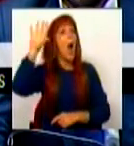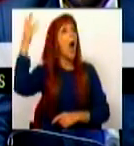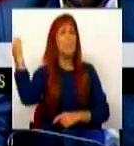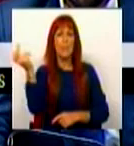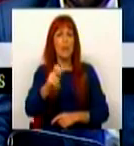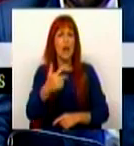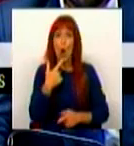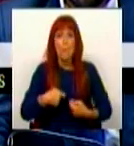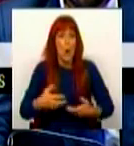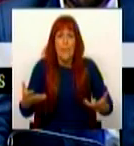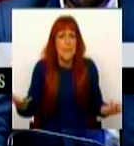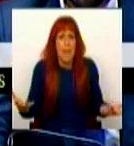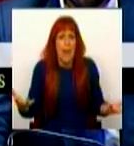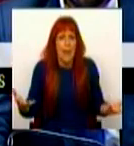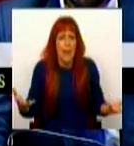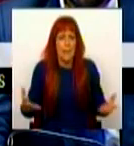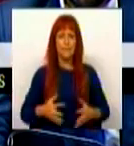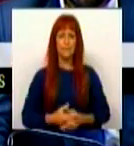acontecer, não podermos gastar.